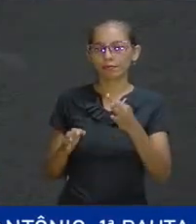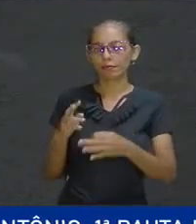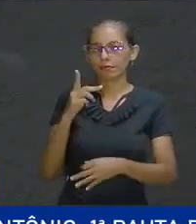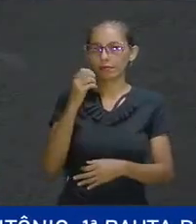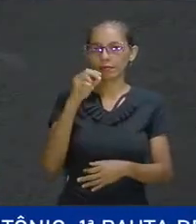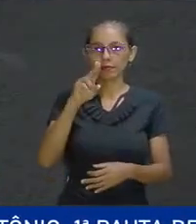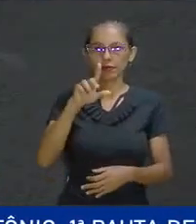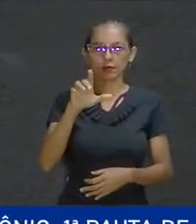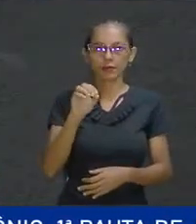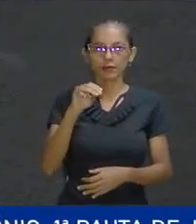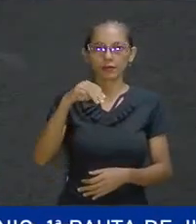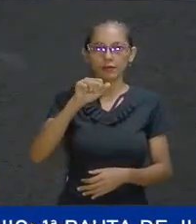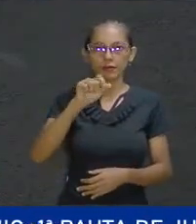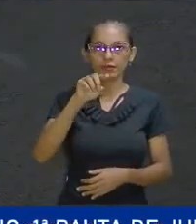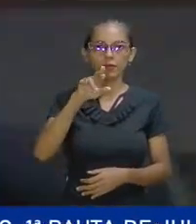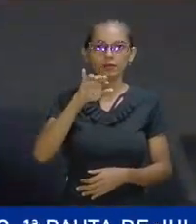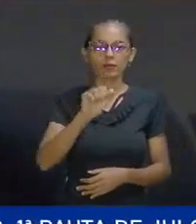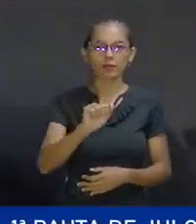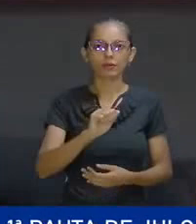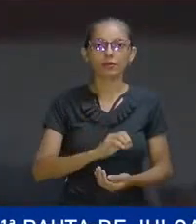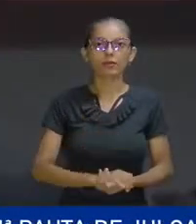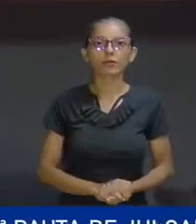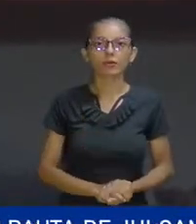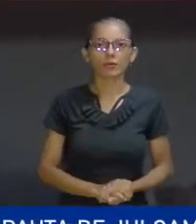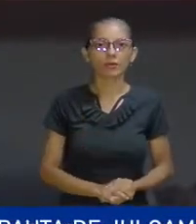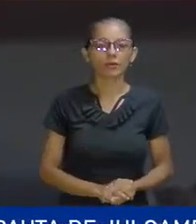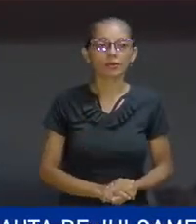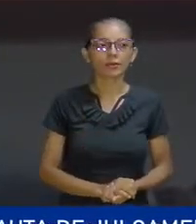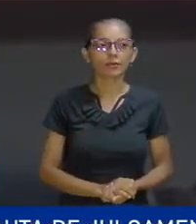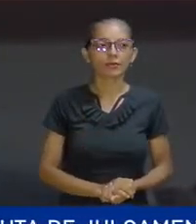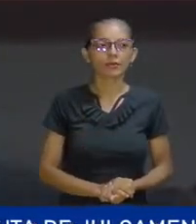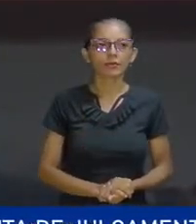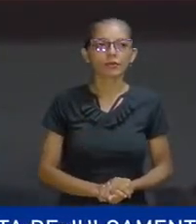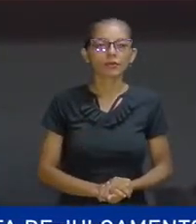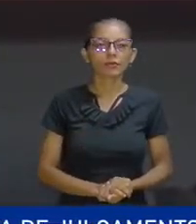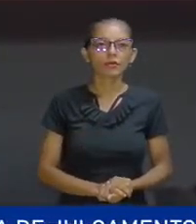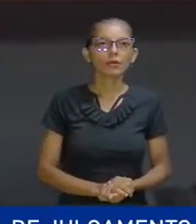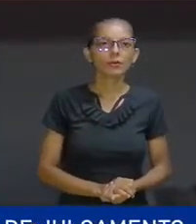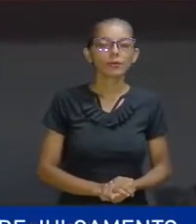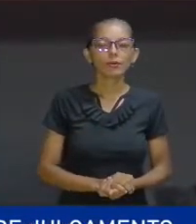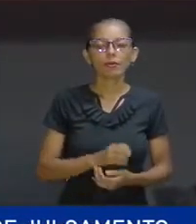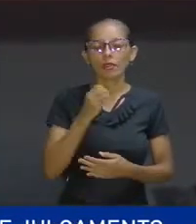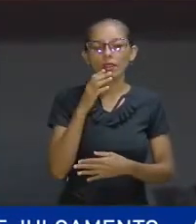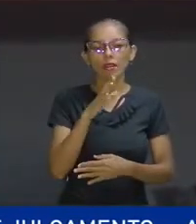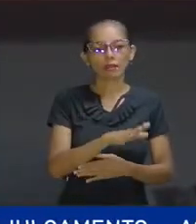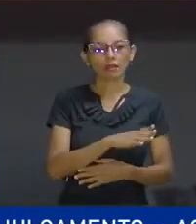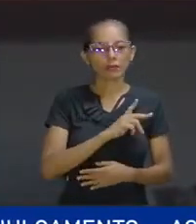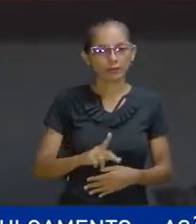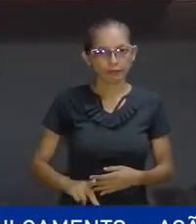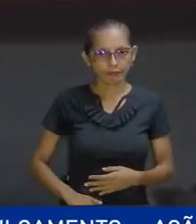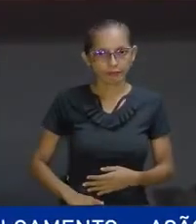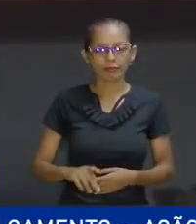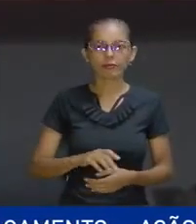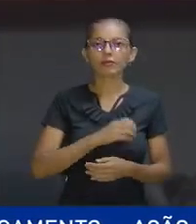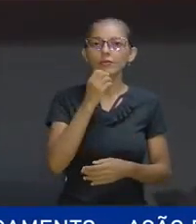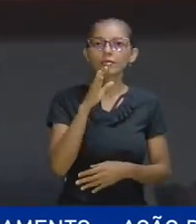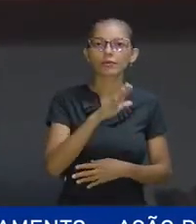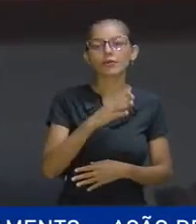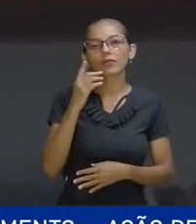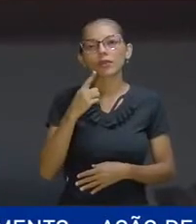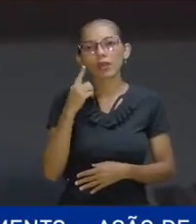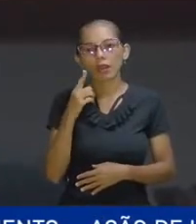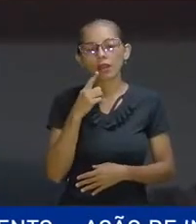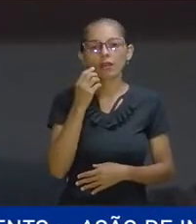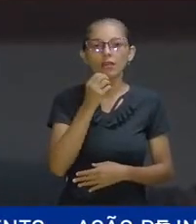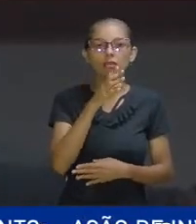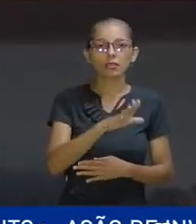Senhor presidente, boa tarde. Senhor presidente, nobres pares, seu procurador regional eleitoral, advogados e todos que nos